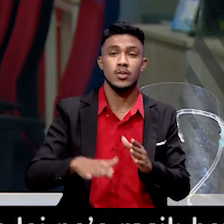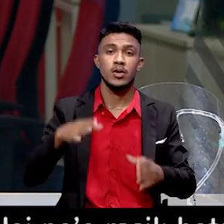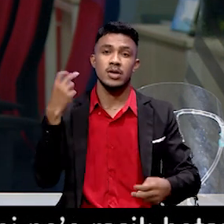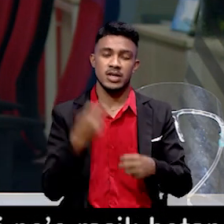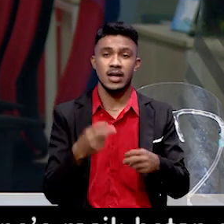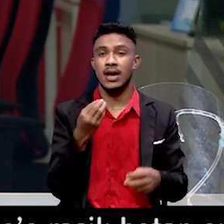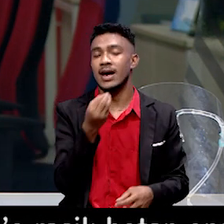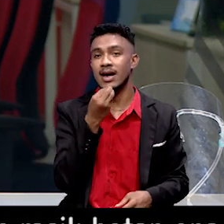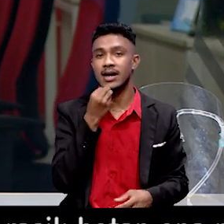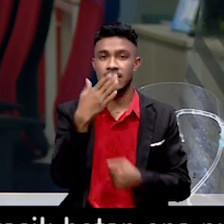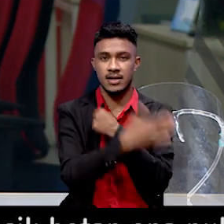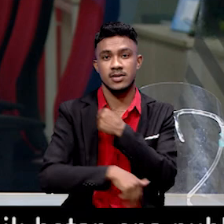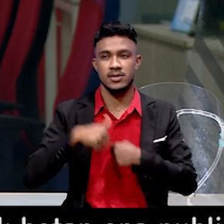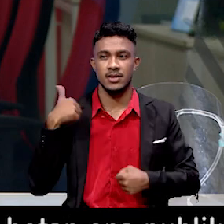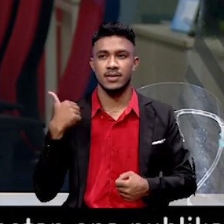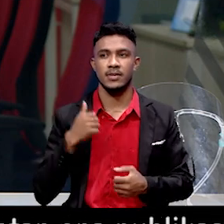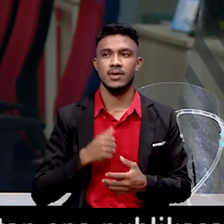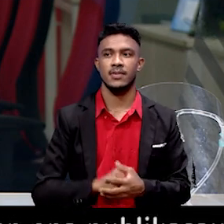importado.